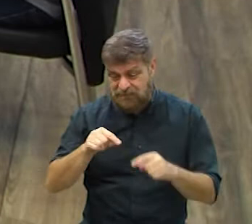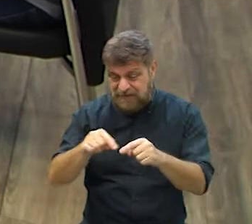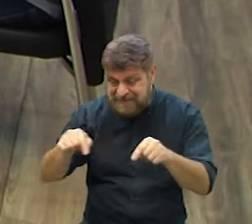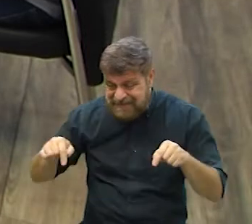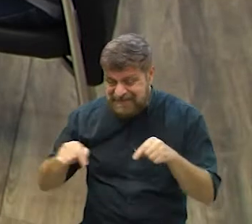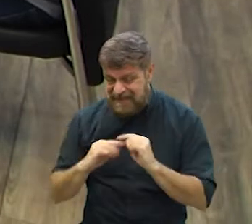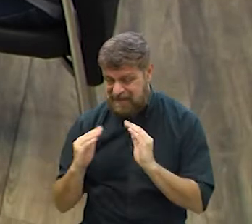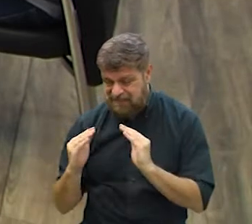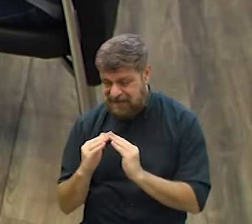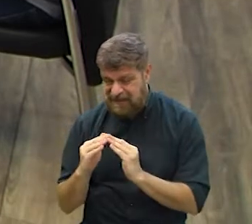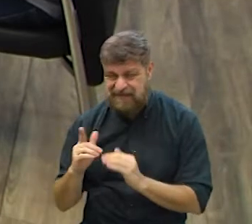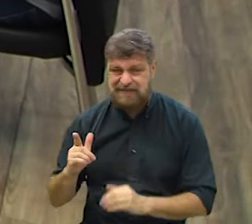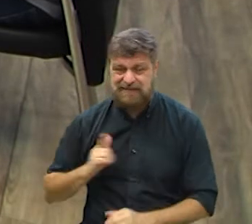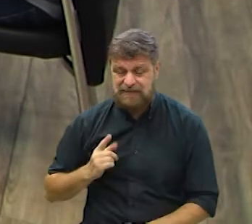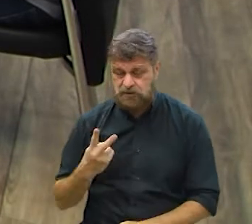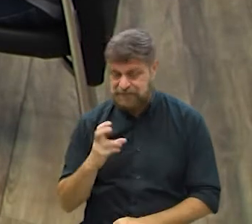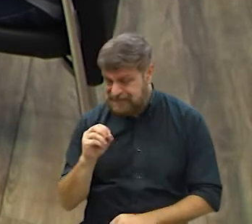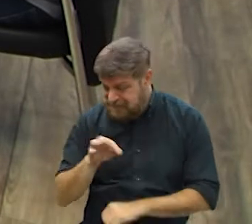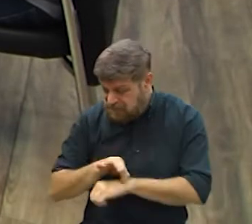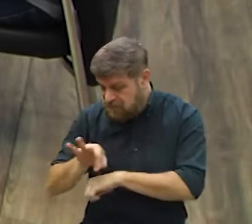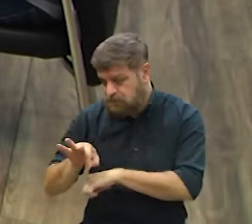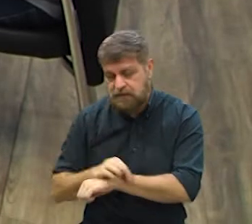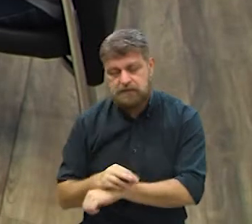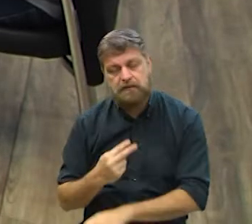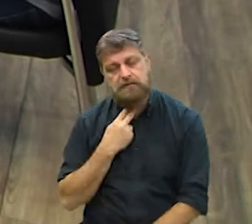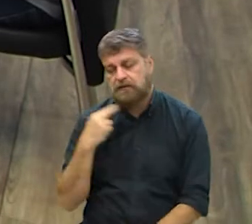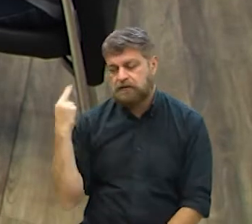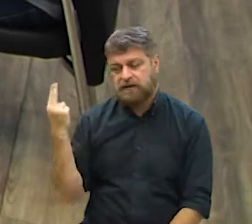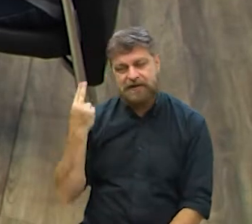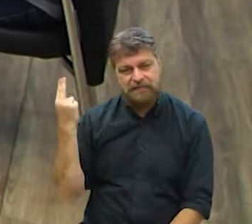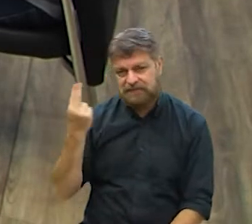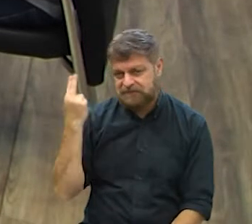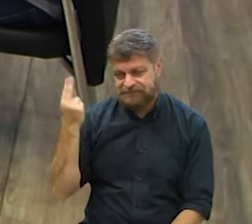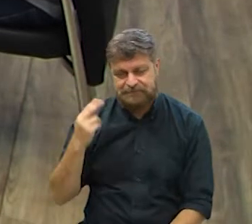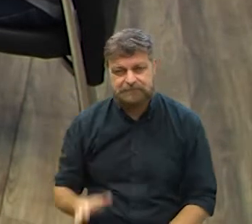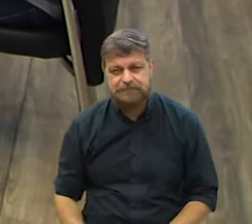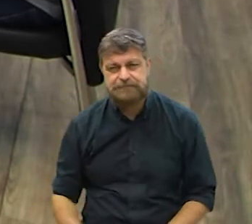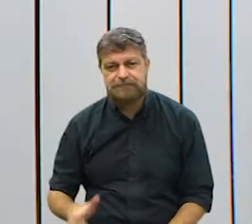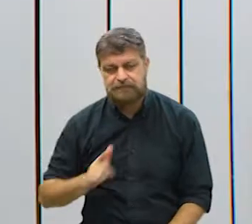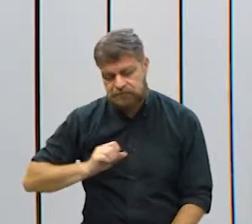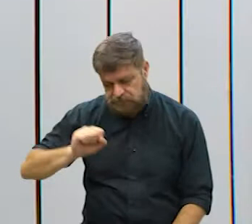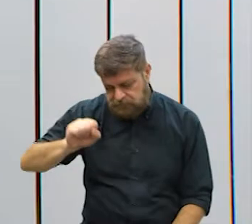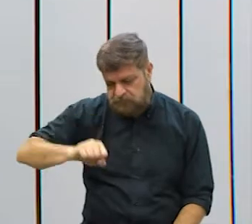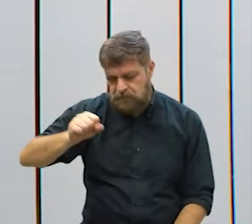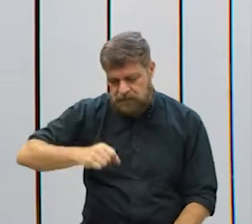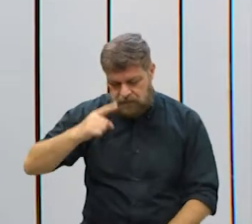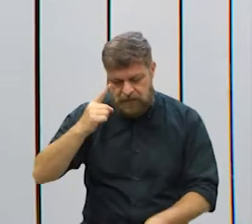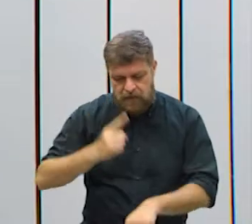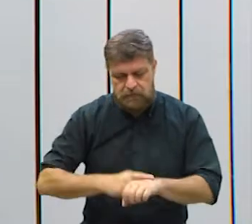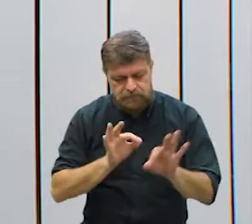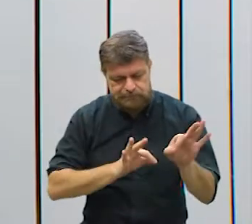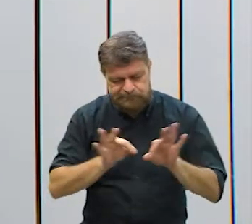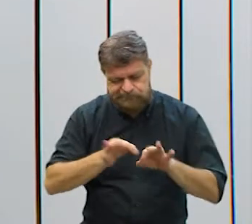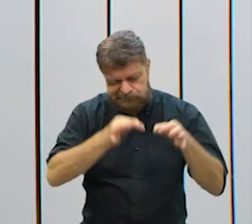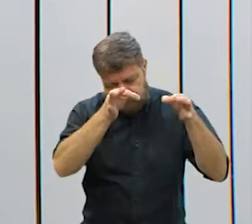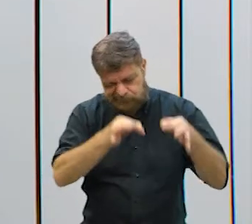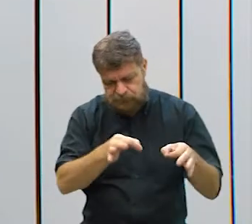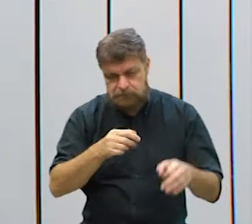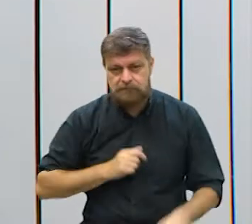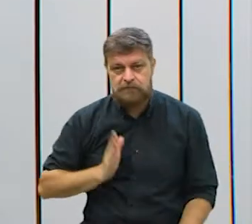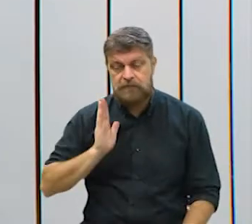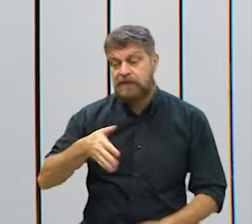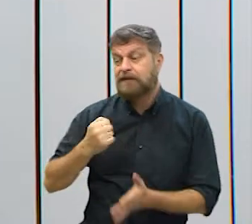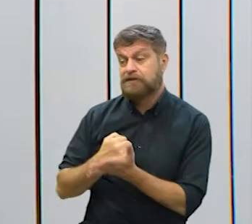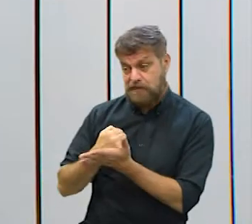né, assentar ali, entregar esses imóveis. Então, é inevitável, sim, e é um projeto que vem em boa hora,